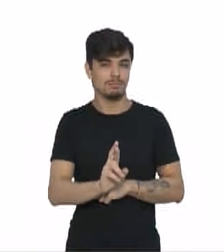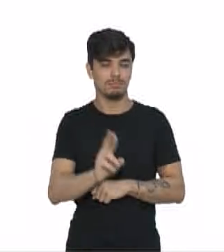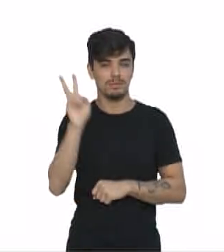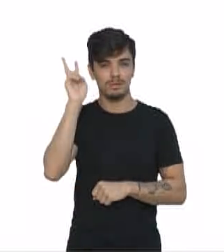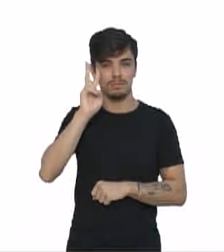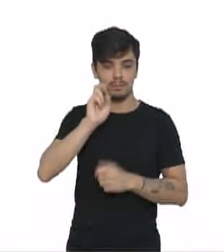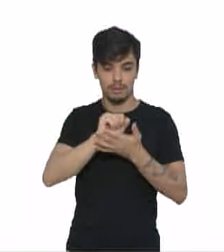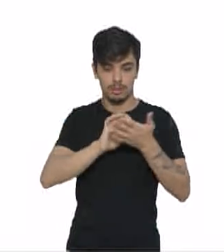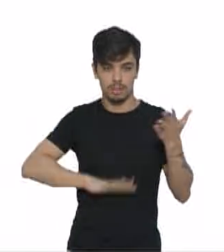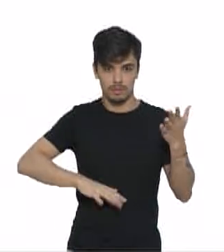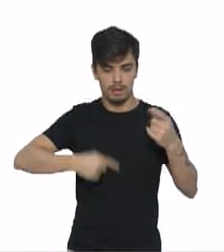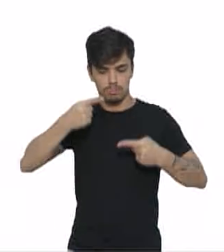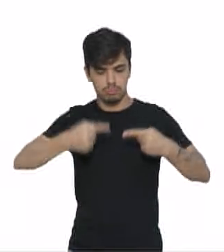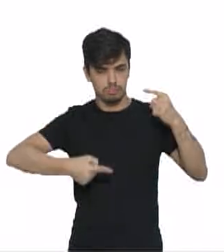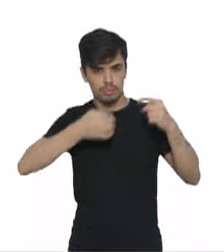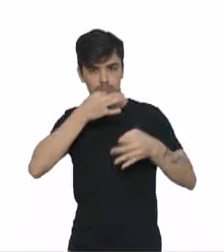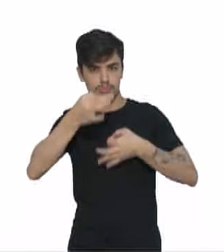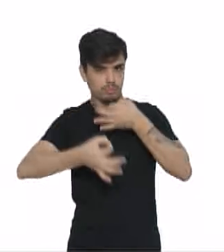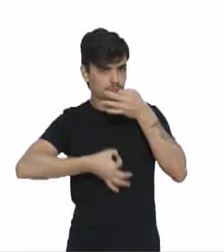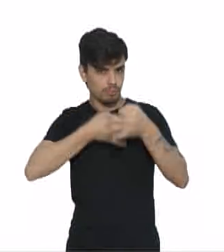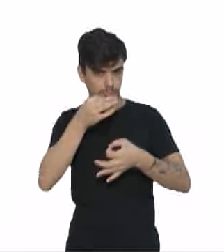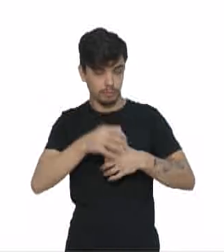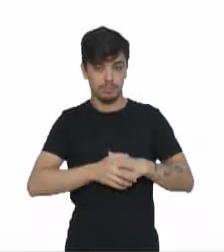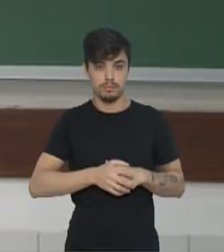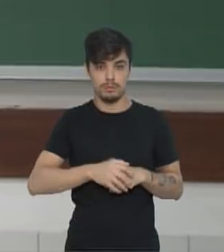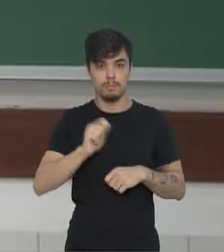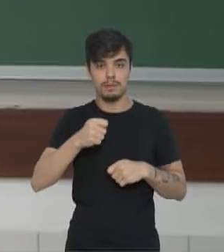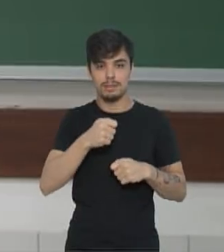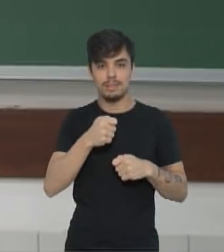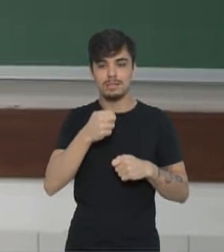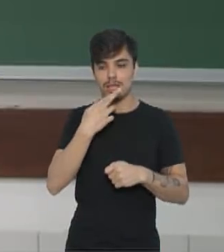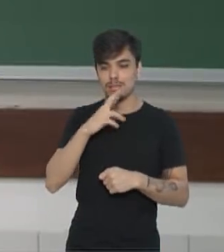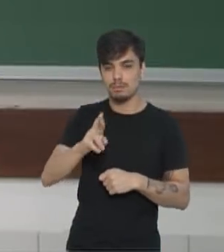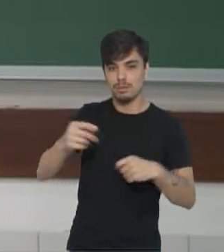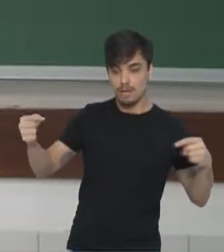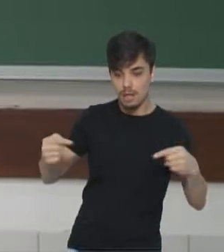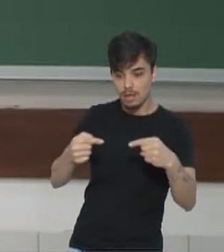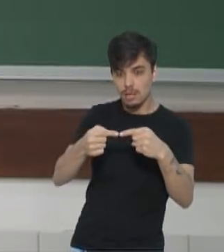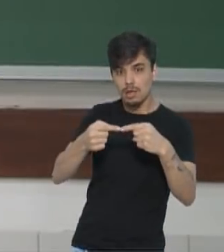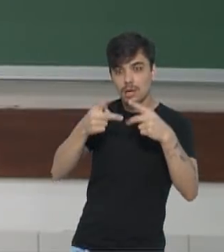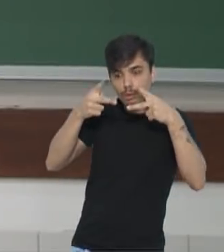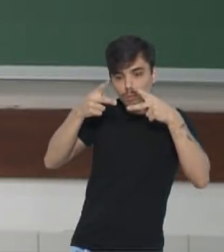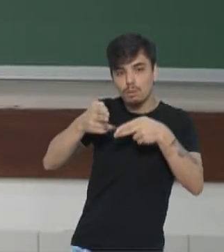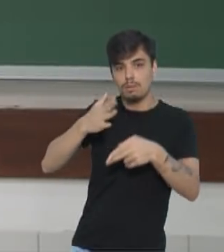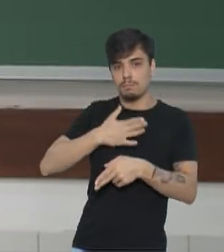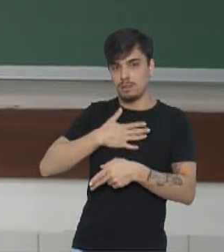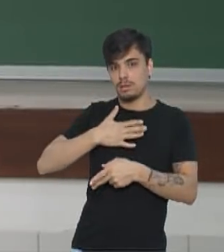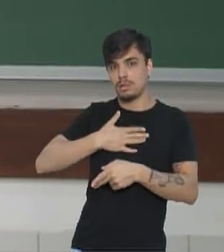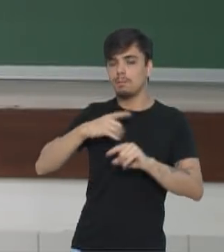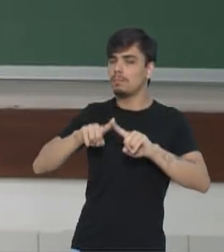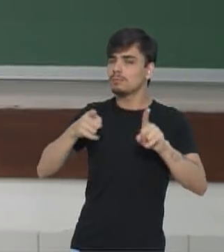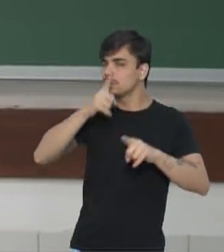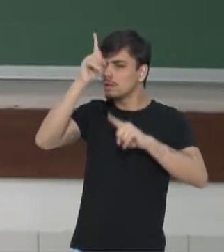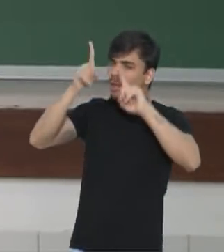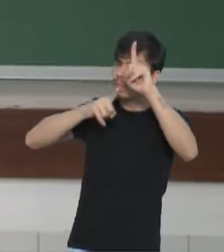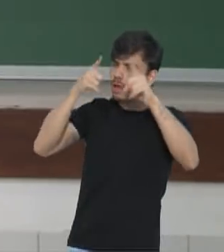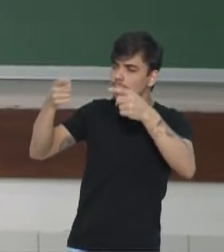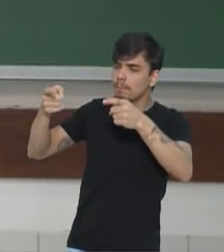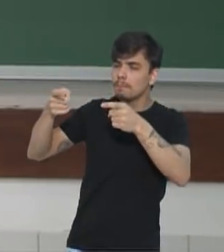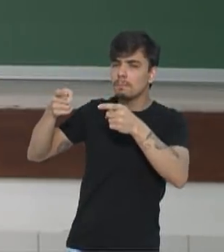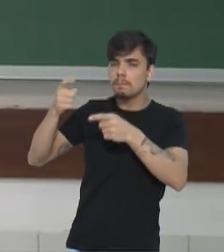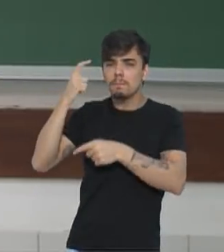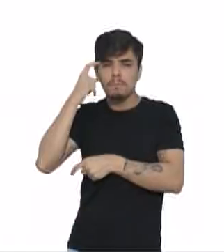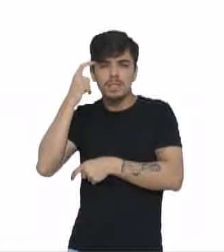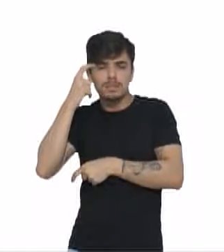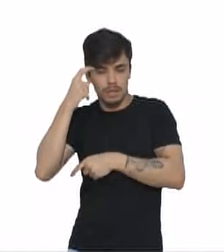aqui é um exercício discursivo, ou seja, sua resposta não tem que estar exatamente igual à minha, mas tem que trazer uma ideia muito próxima, muito